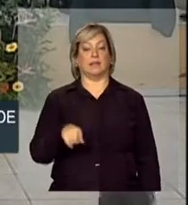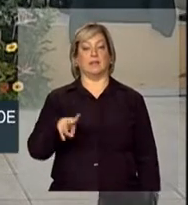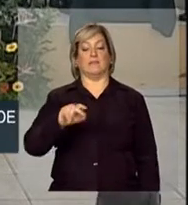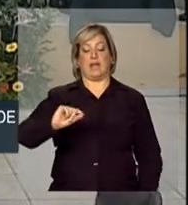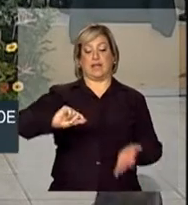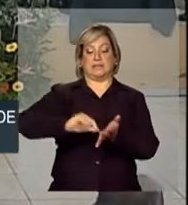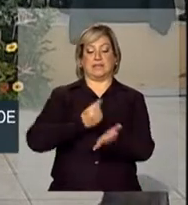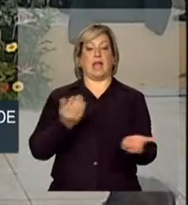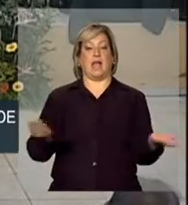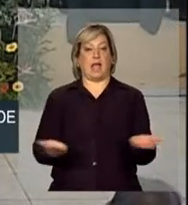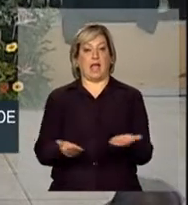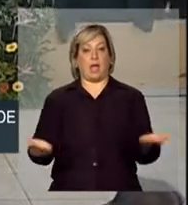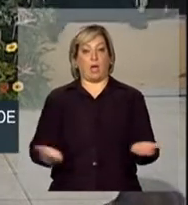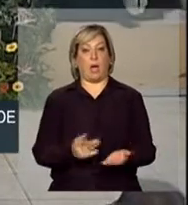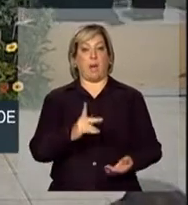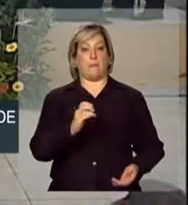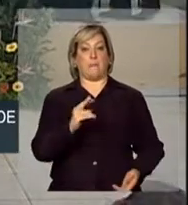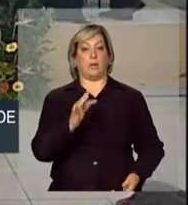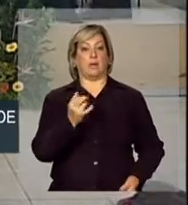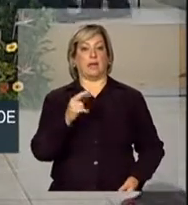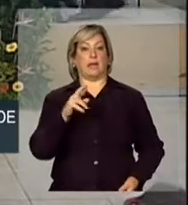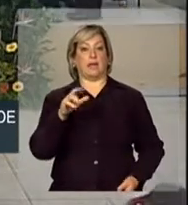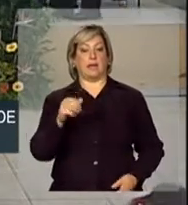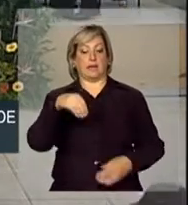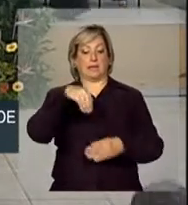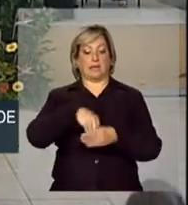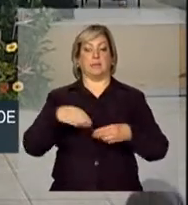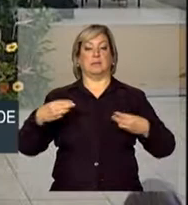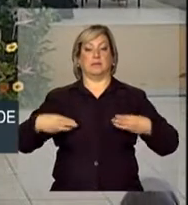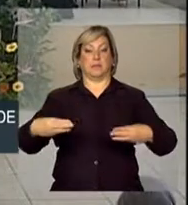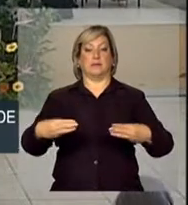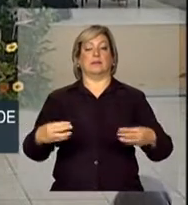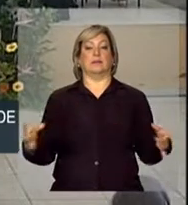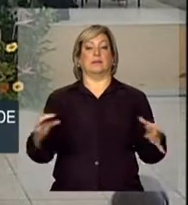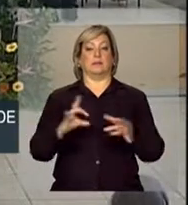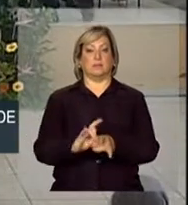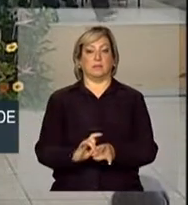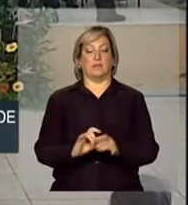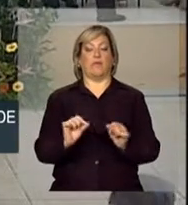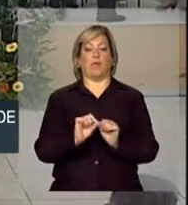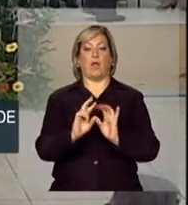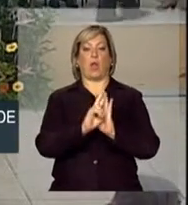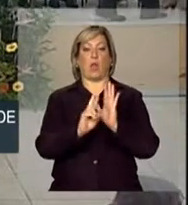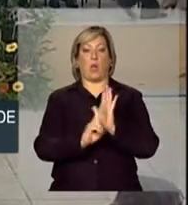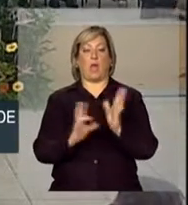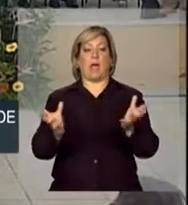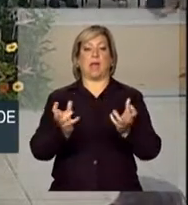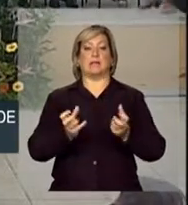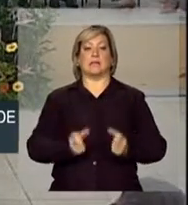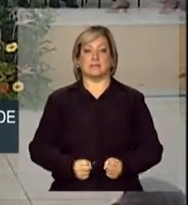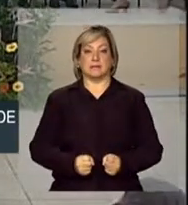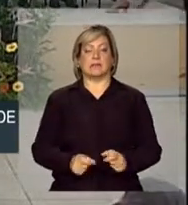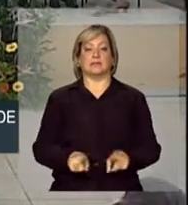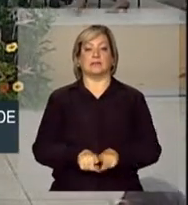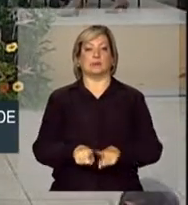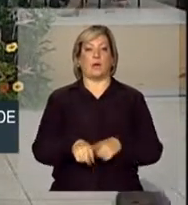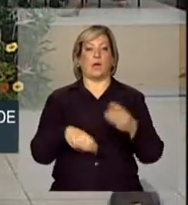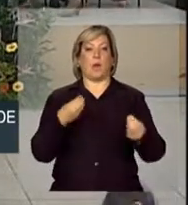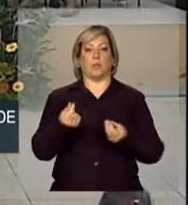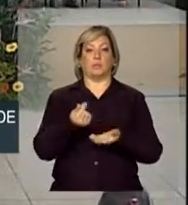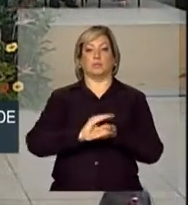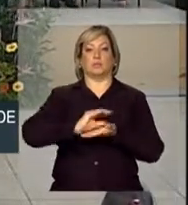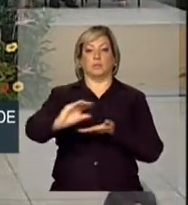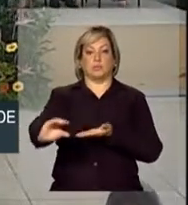assinará agora a portaria interministerial que estabelece as normas de adesão e forma de